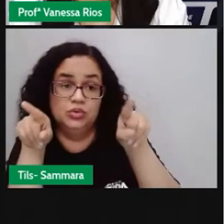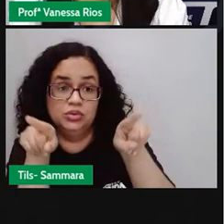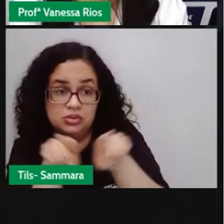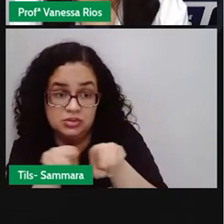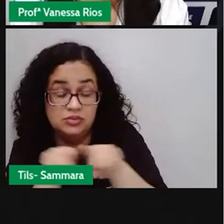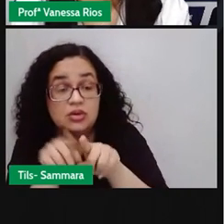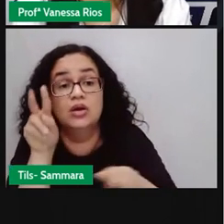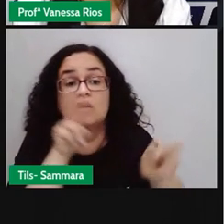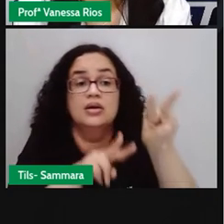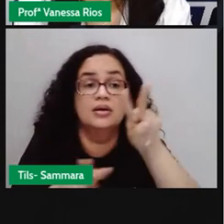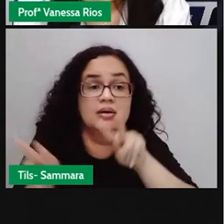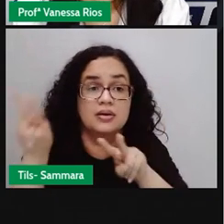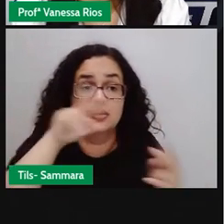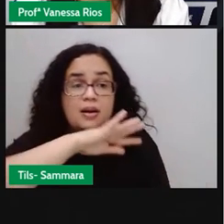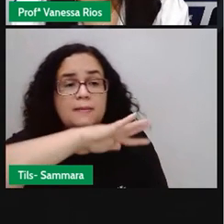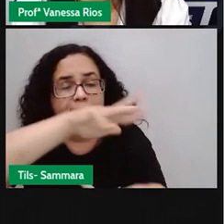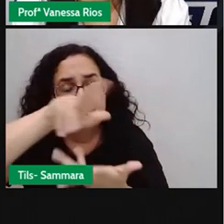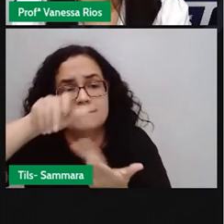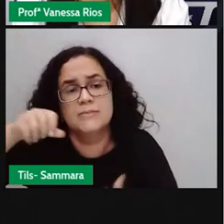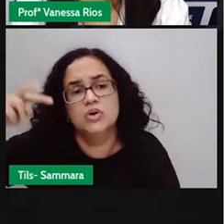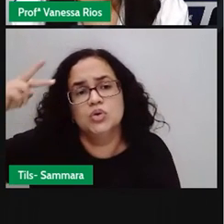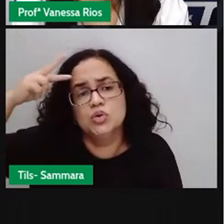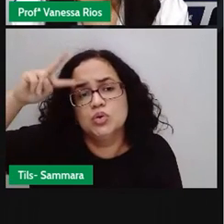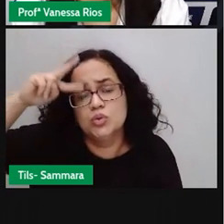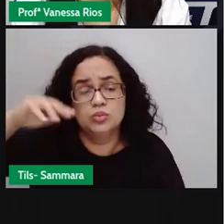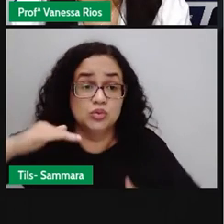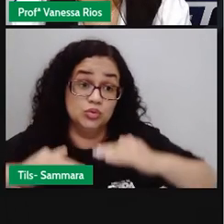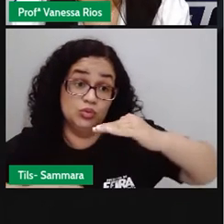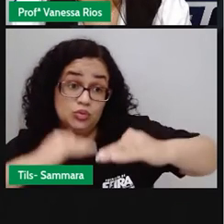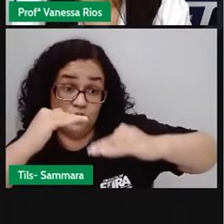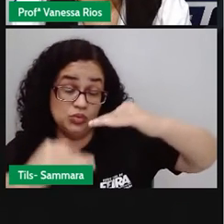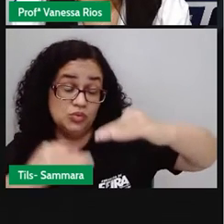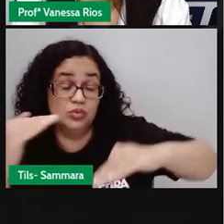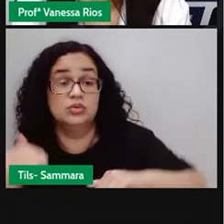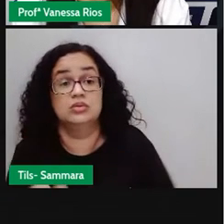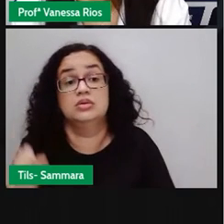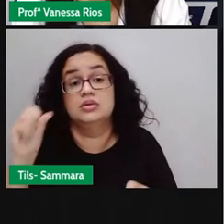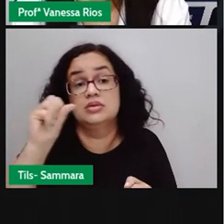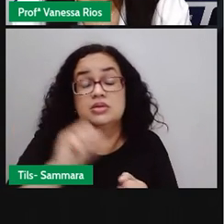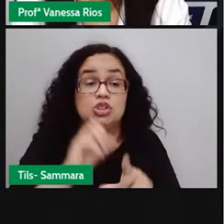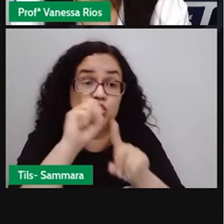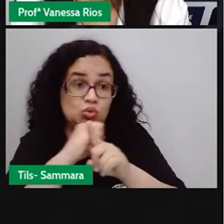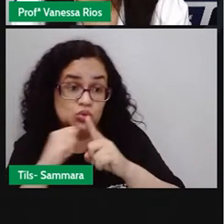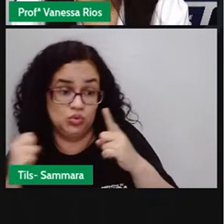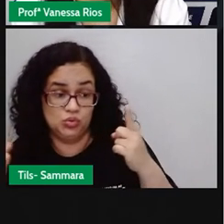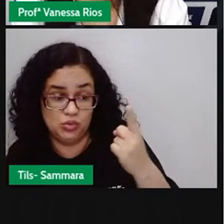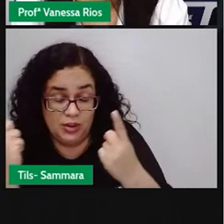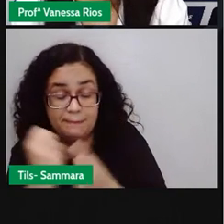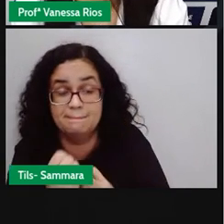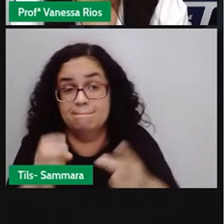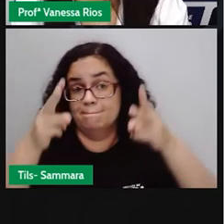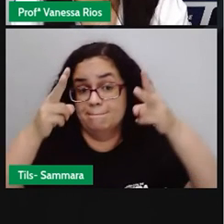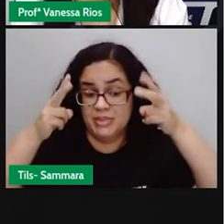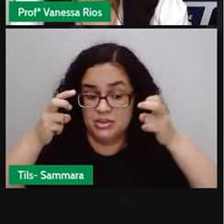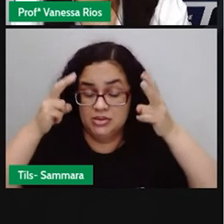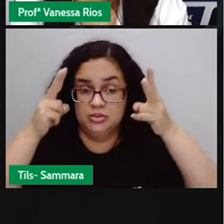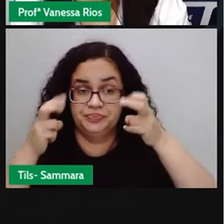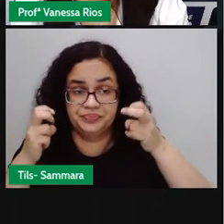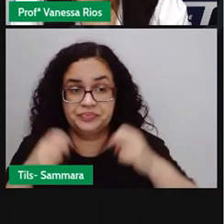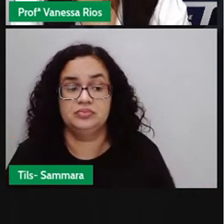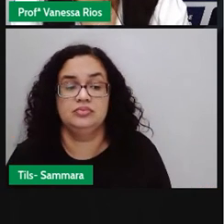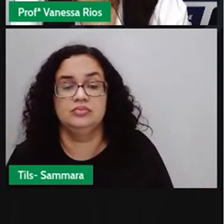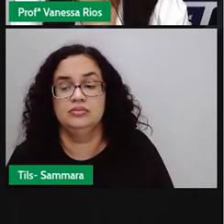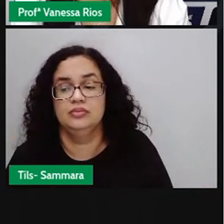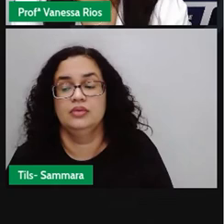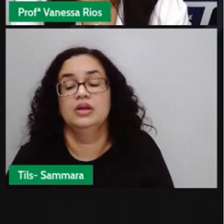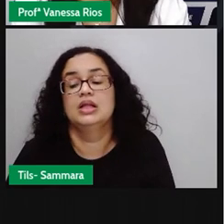gente observando a história aí da evolução, da construção da sociedade, a gente percebe que,